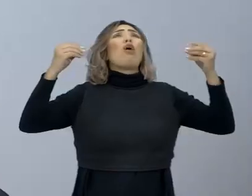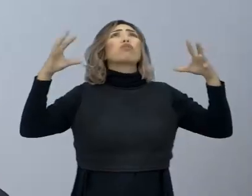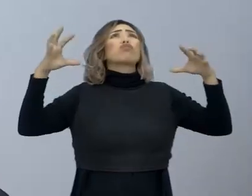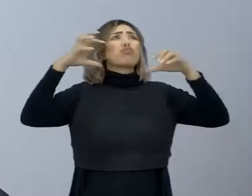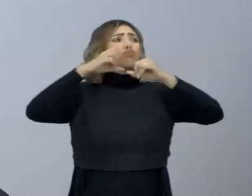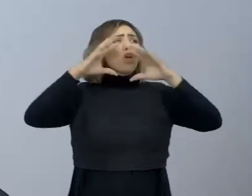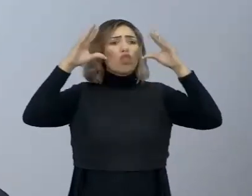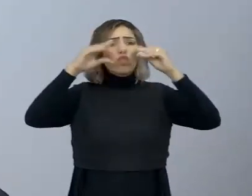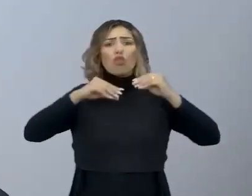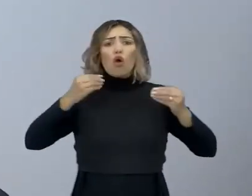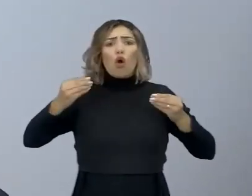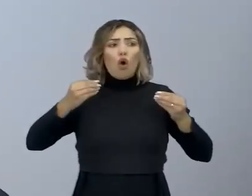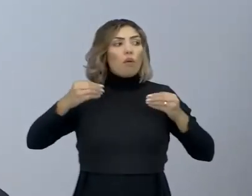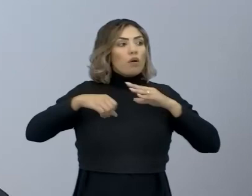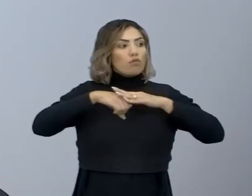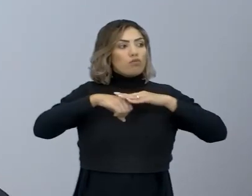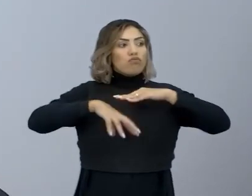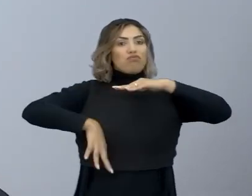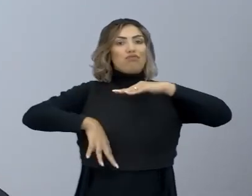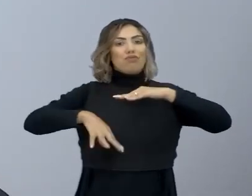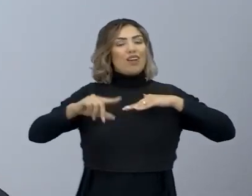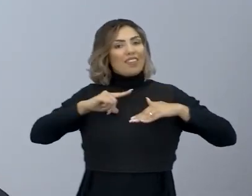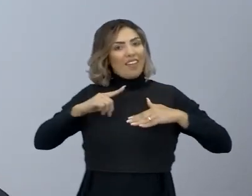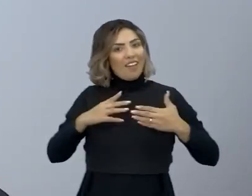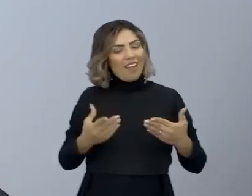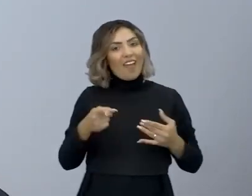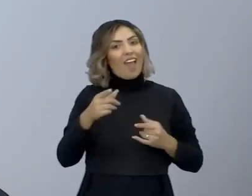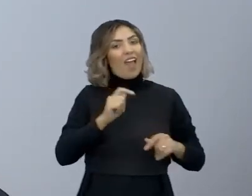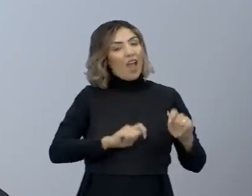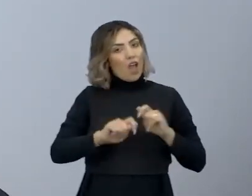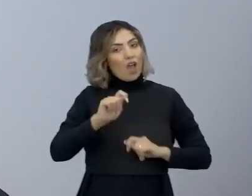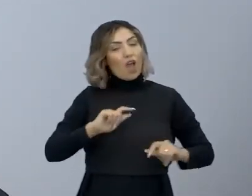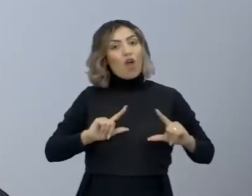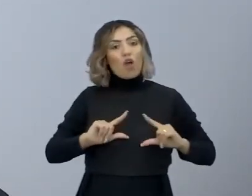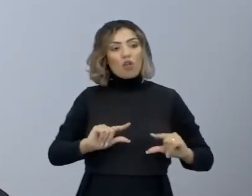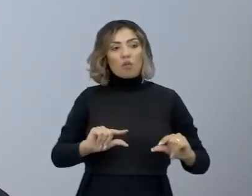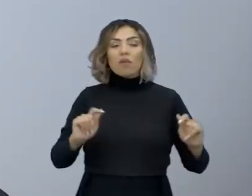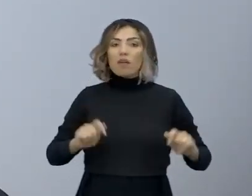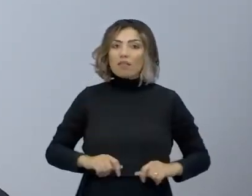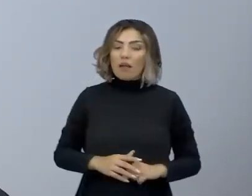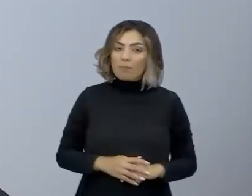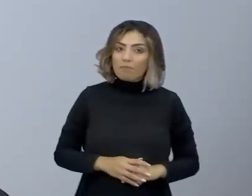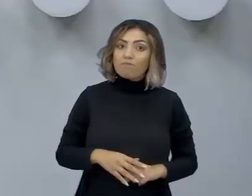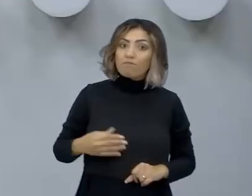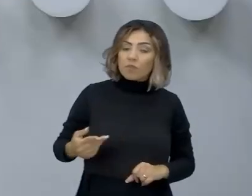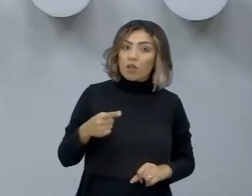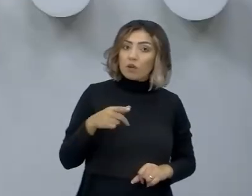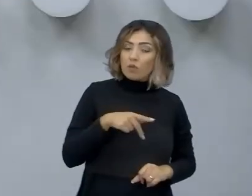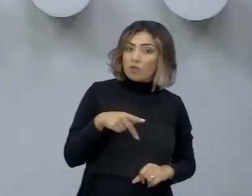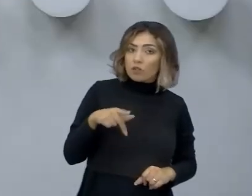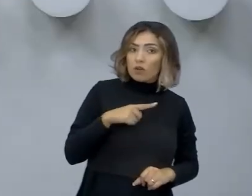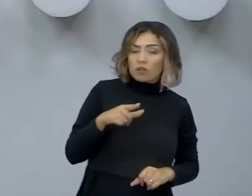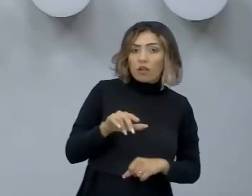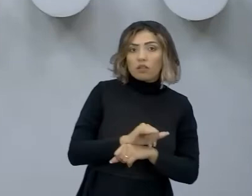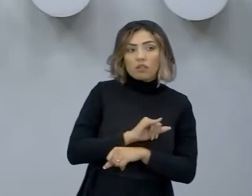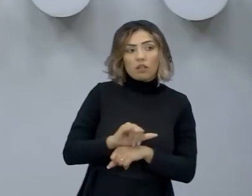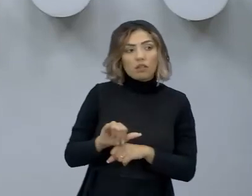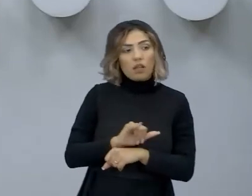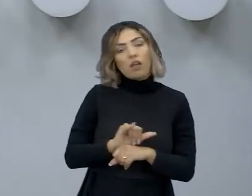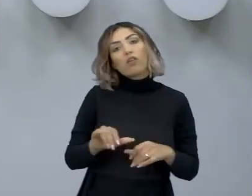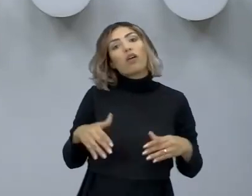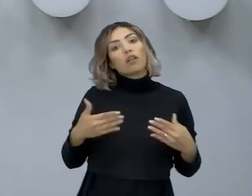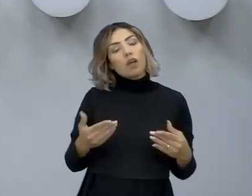é economia, hein? Economia. Ó, eu acho que os professores aqui estão de parabéns. Exatamente. Olha, cabe também uma